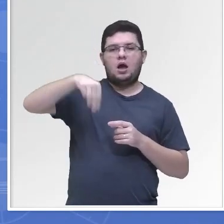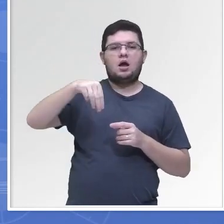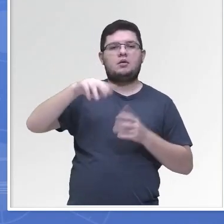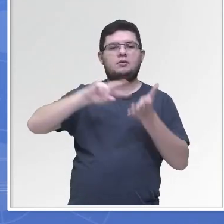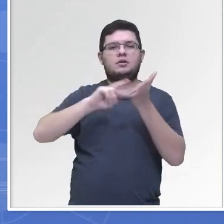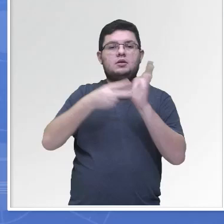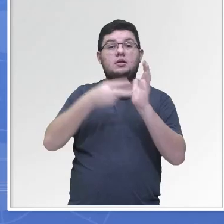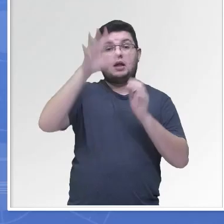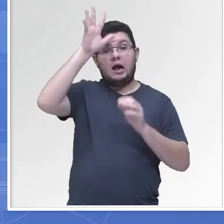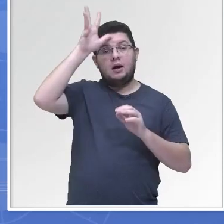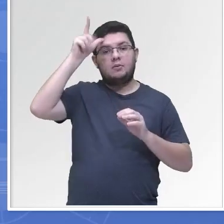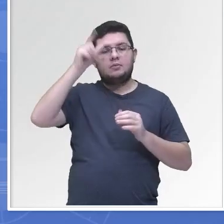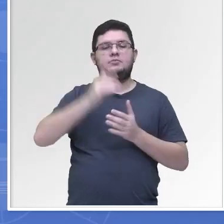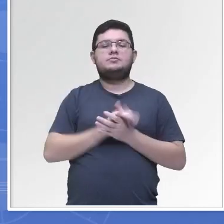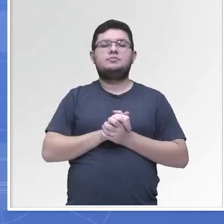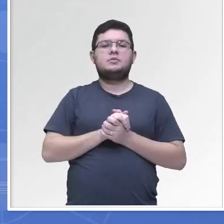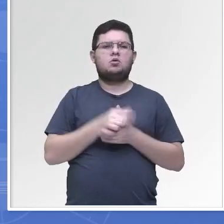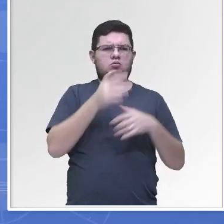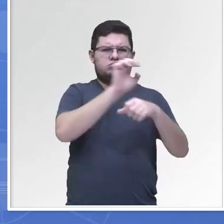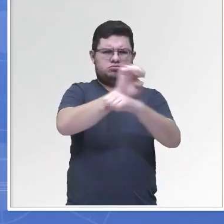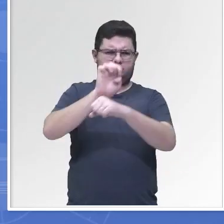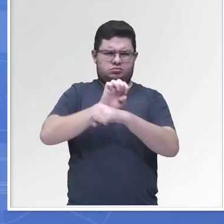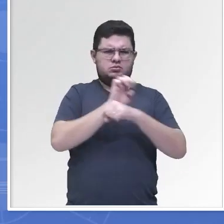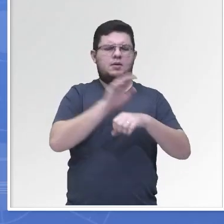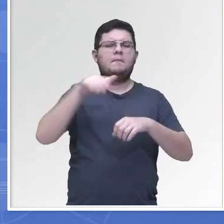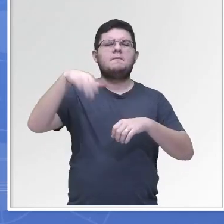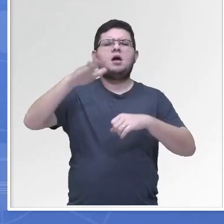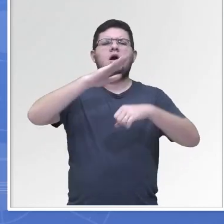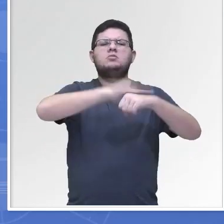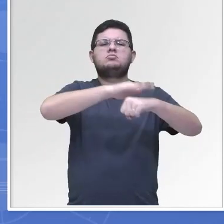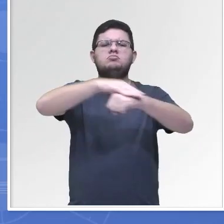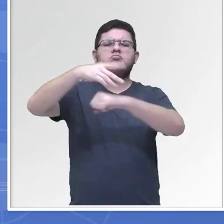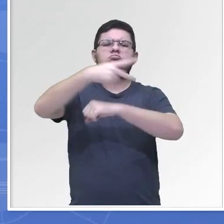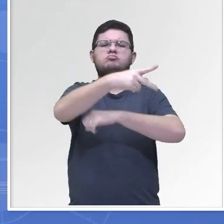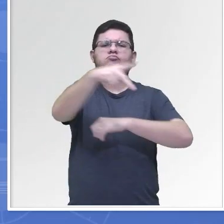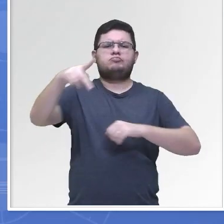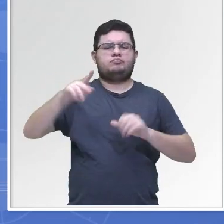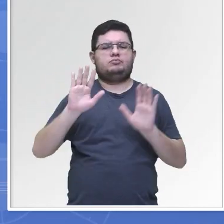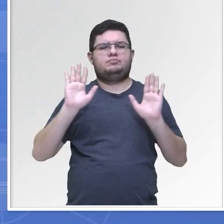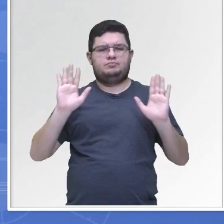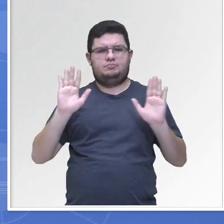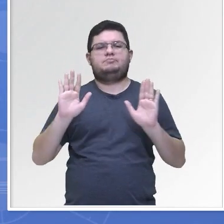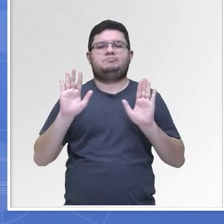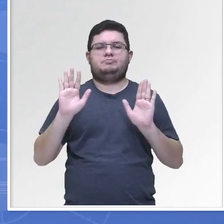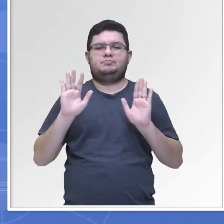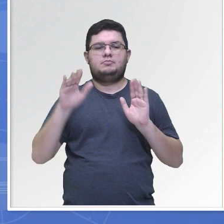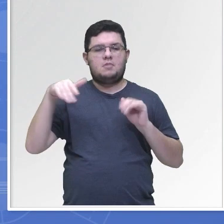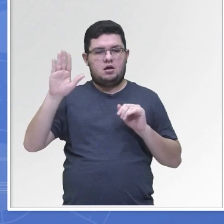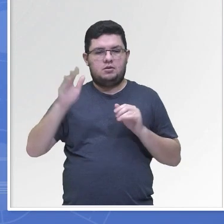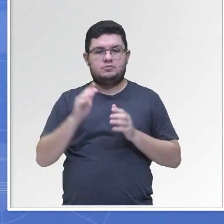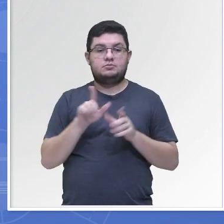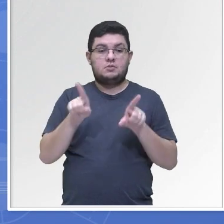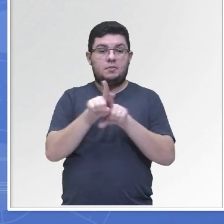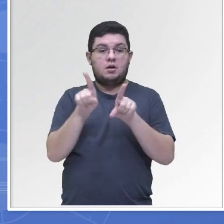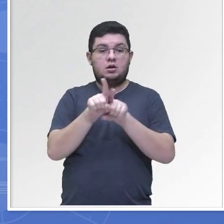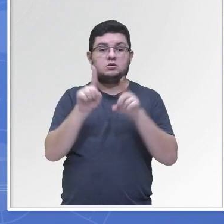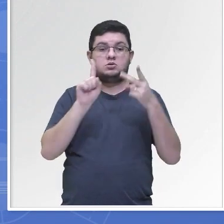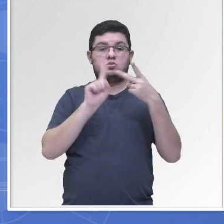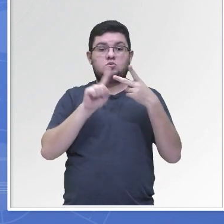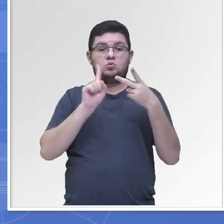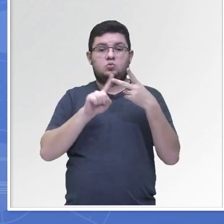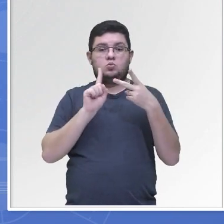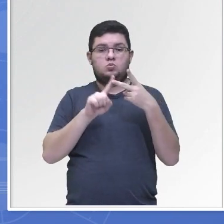seus governadores eleitos agora vão começar a ter mais autonomia. Segundo ponto, muito importante,